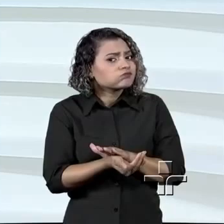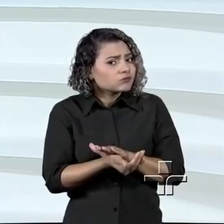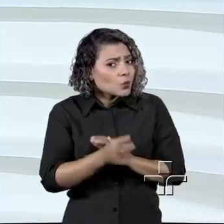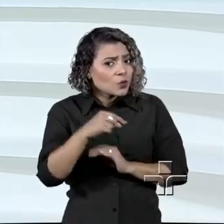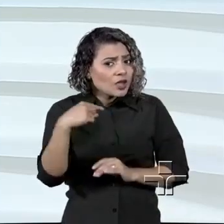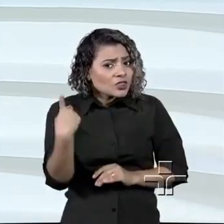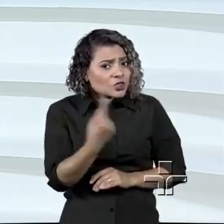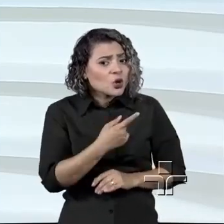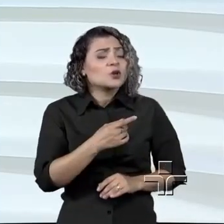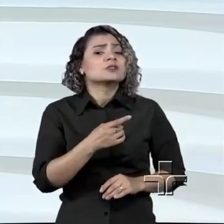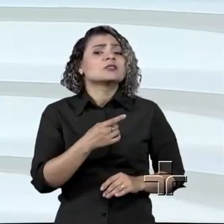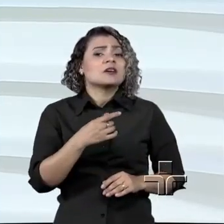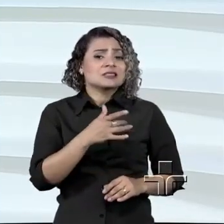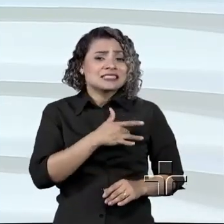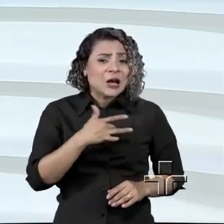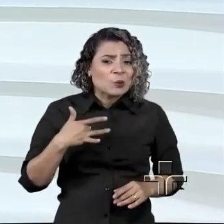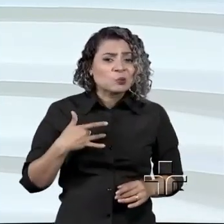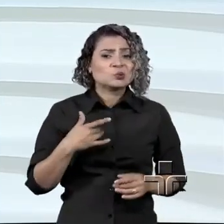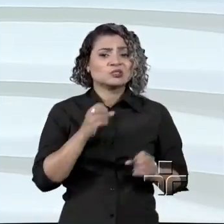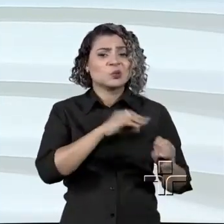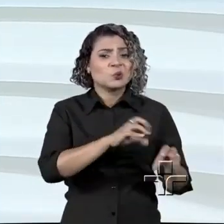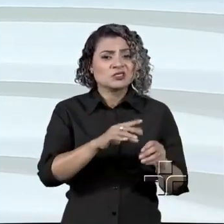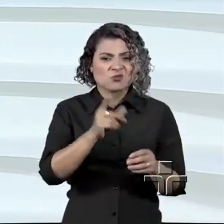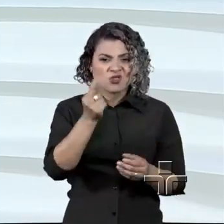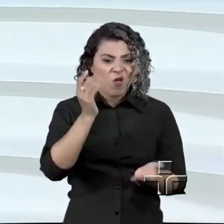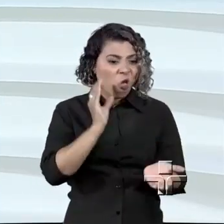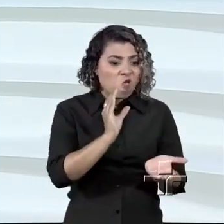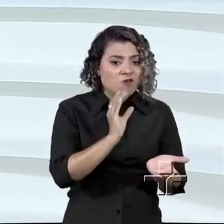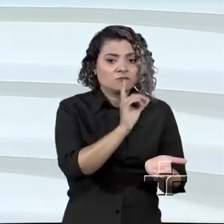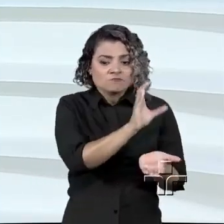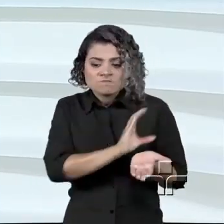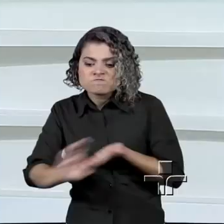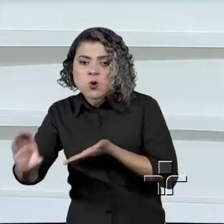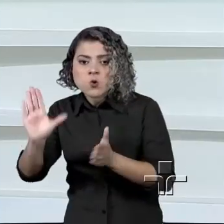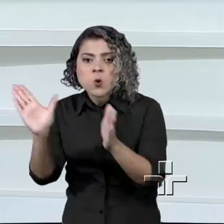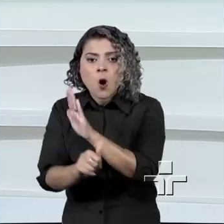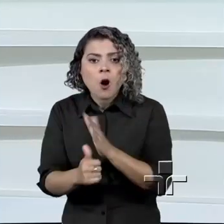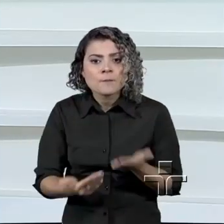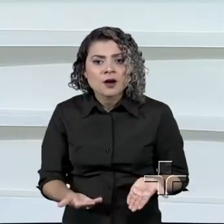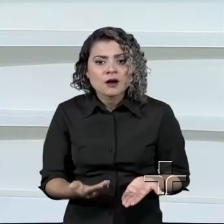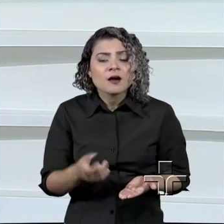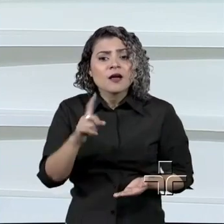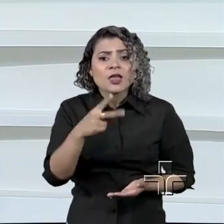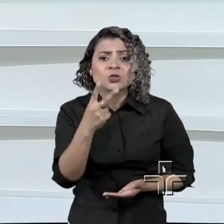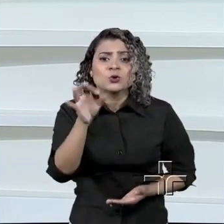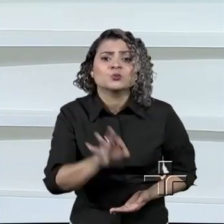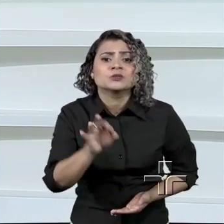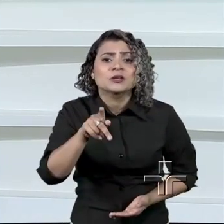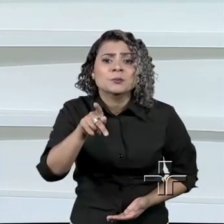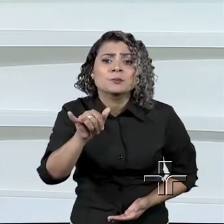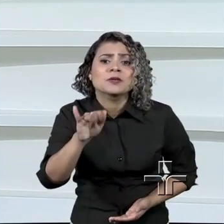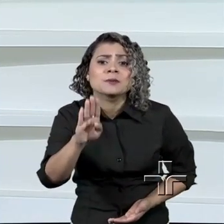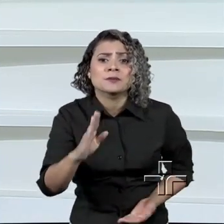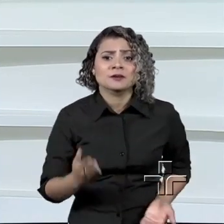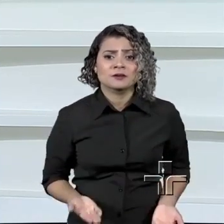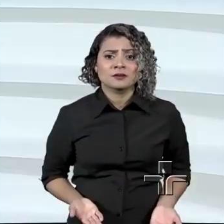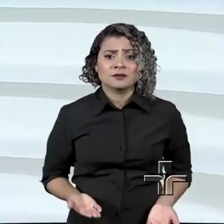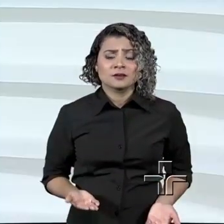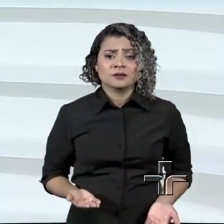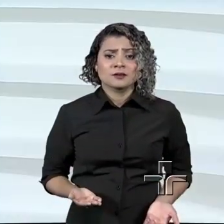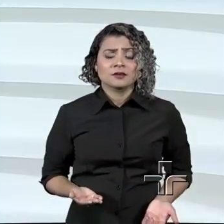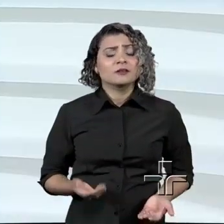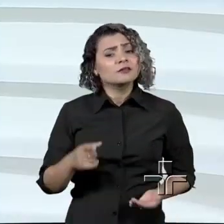nossa saúde, da nossa educação, questão de 2% do PIB brasileiro. E não é só isso, tem